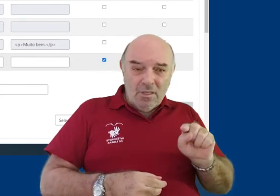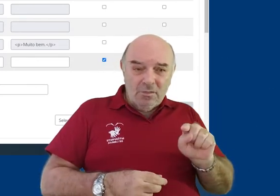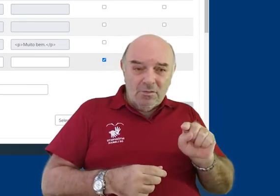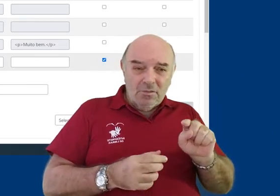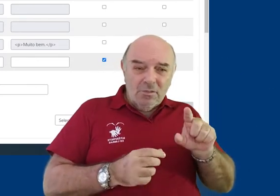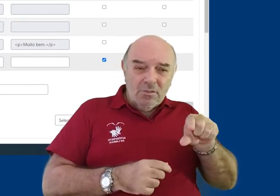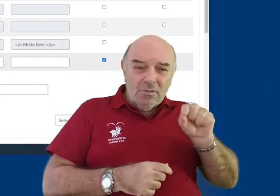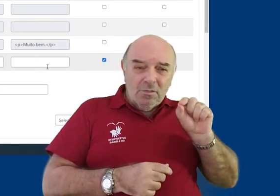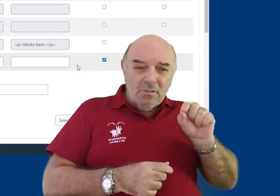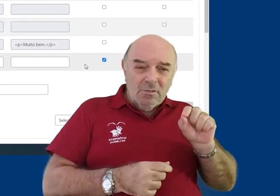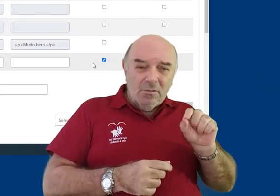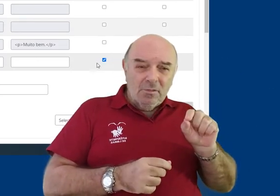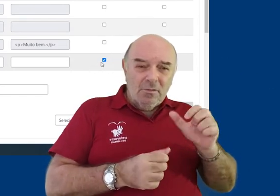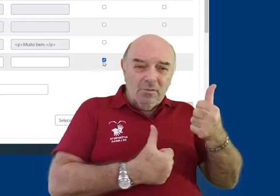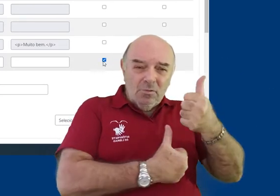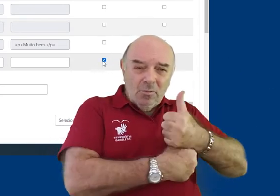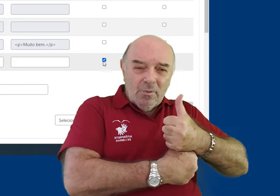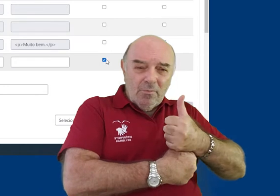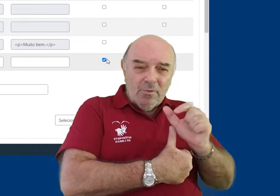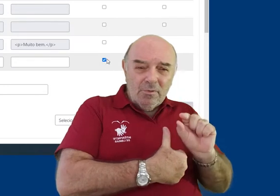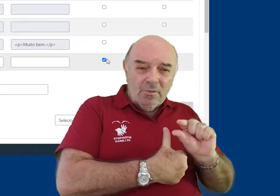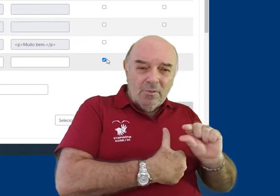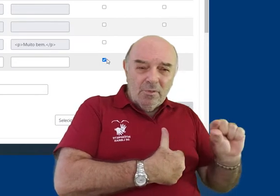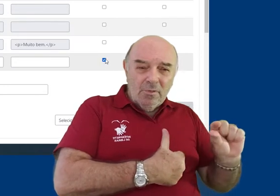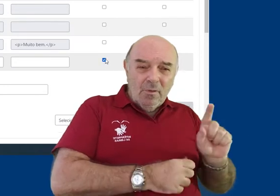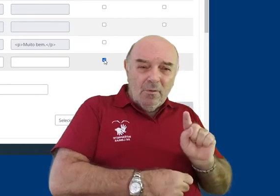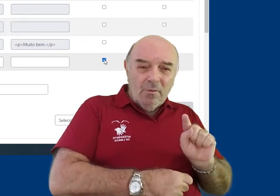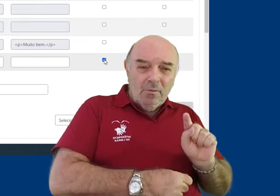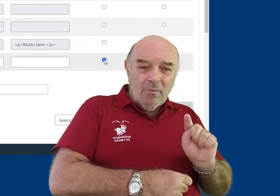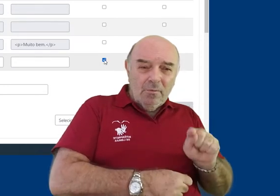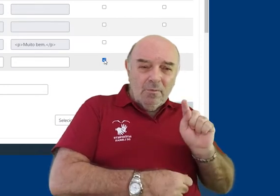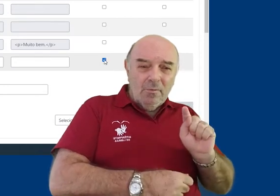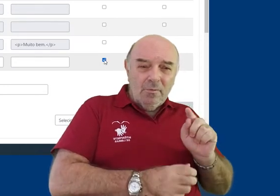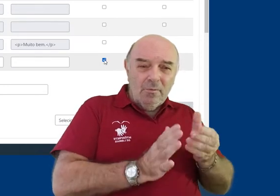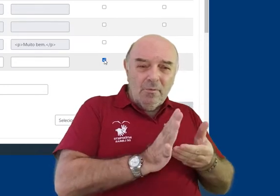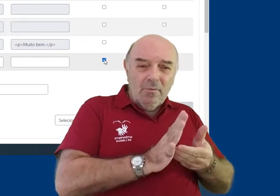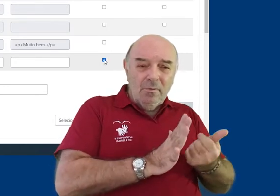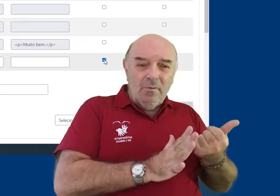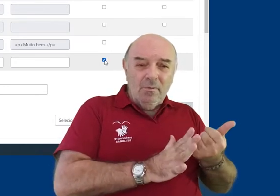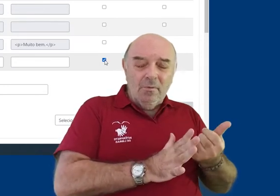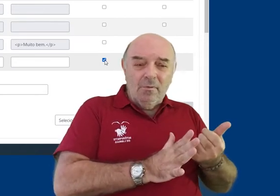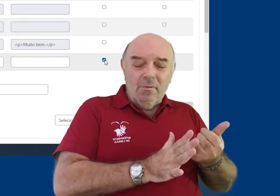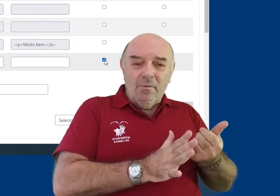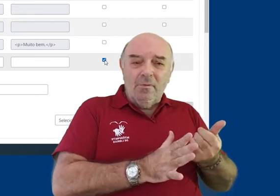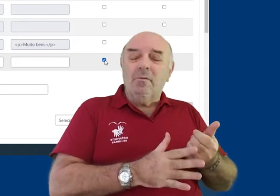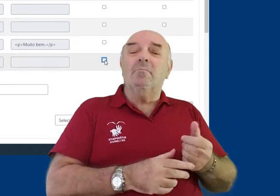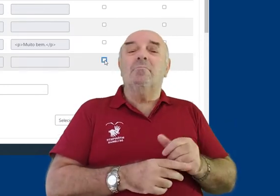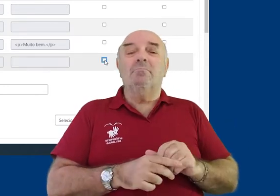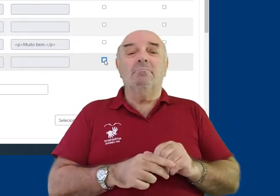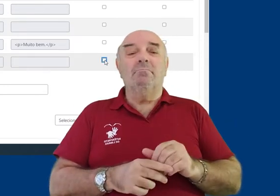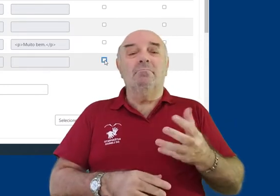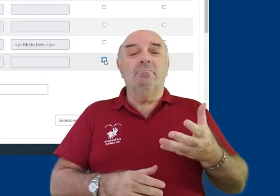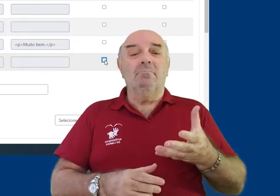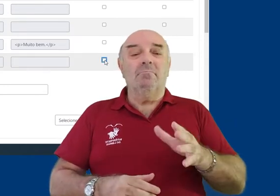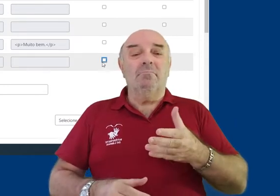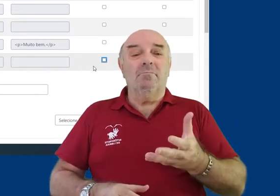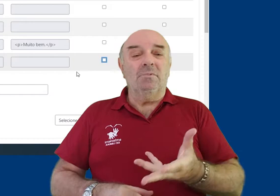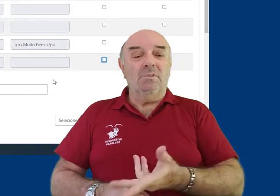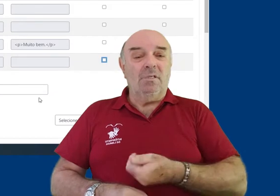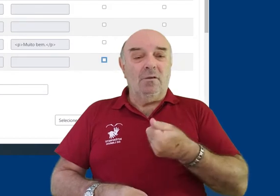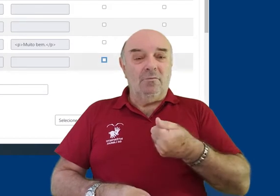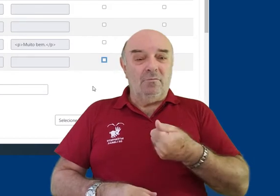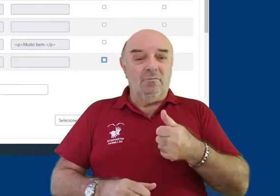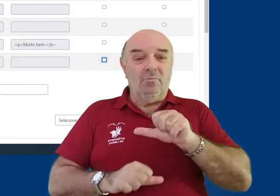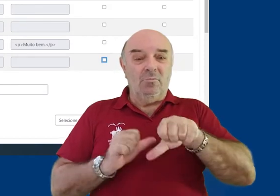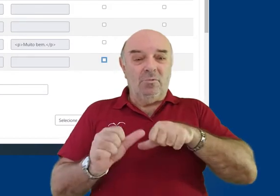seleção marcada como sobreposta. Clico sobre ela e salvo as